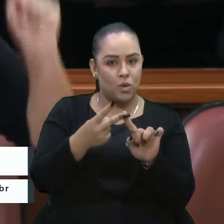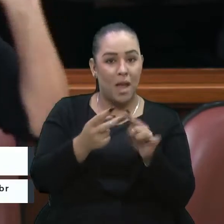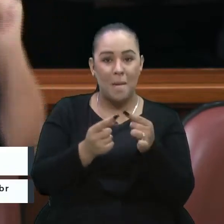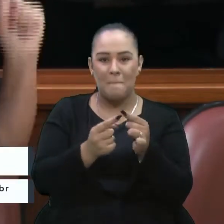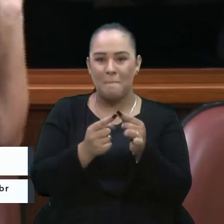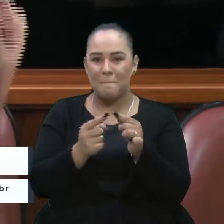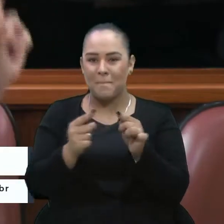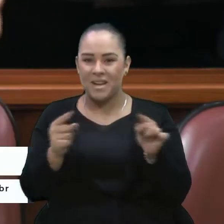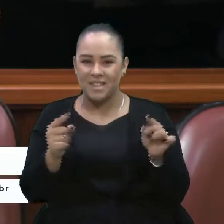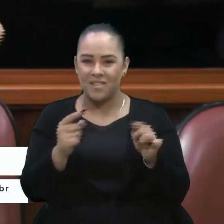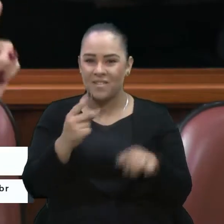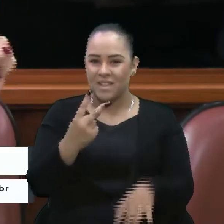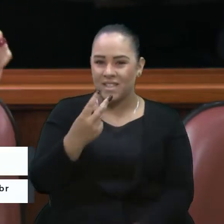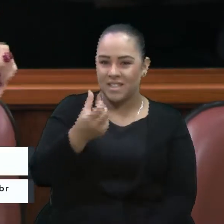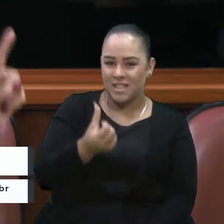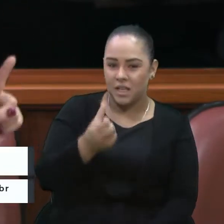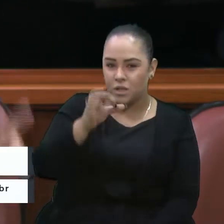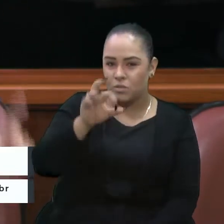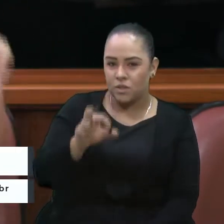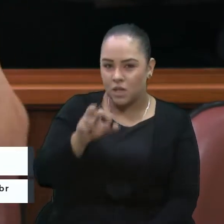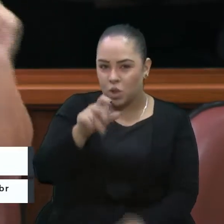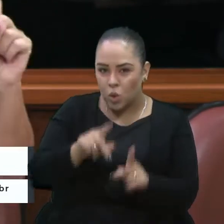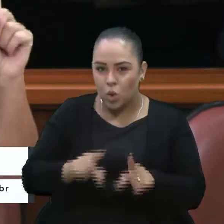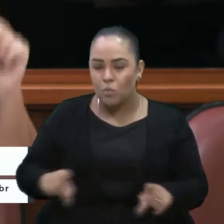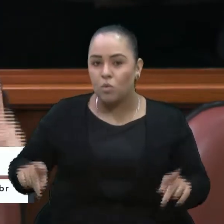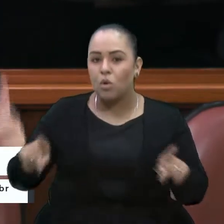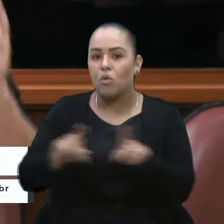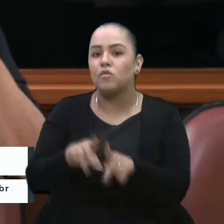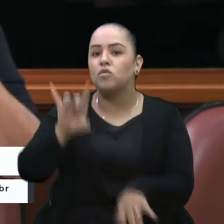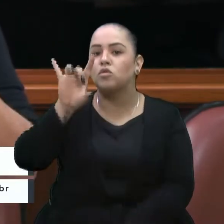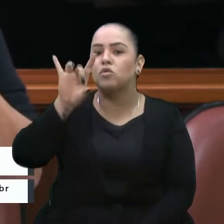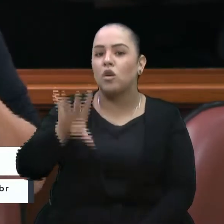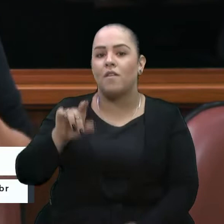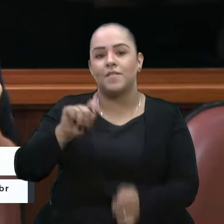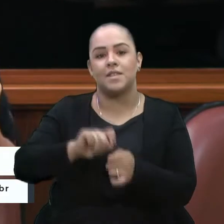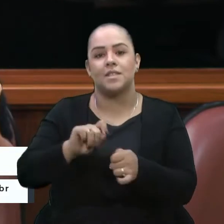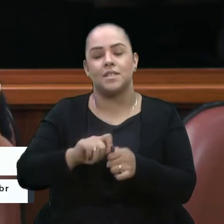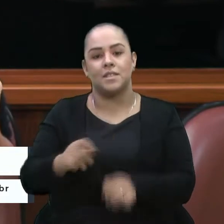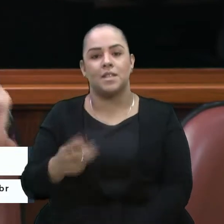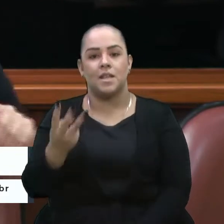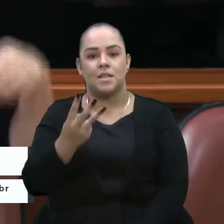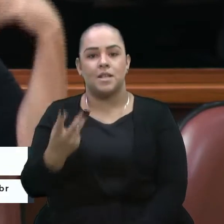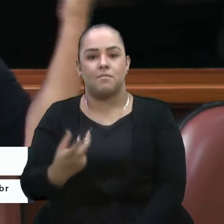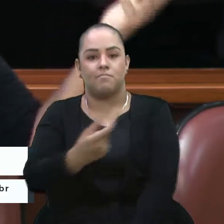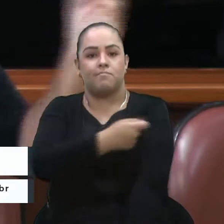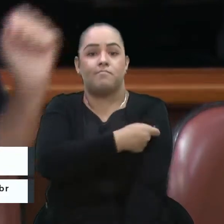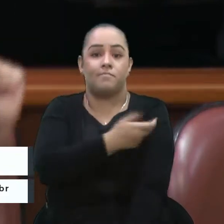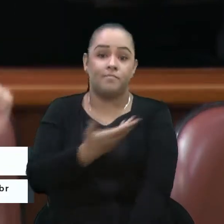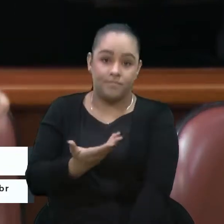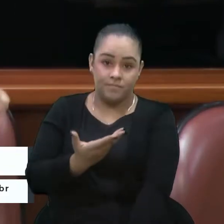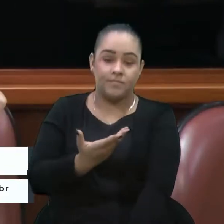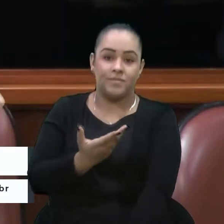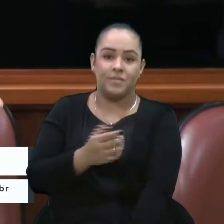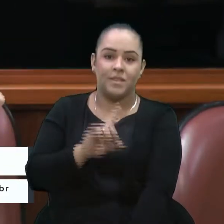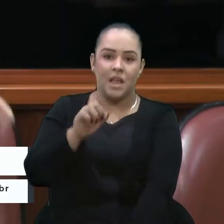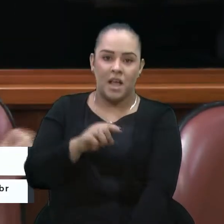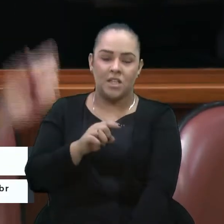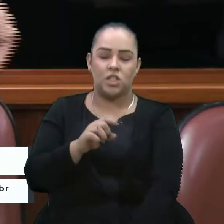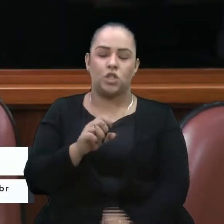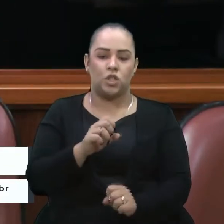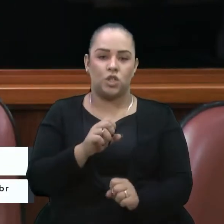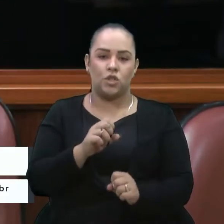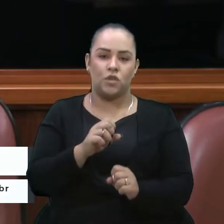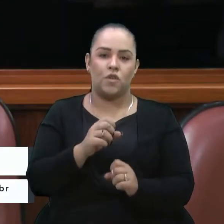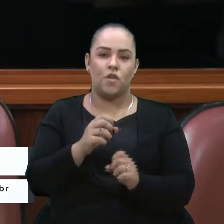entanto, 26% da população apenas fez a terceira dose, que se chama dose de reforço,